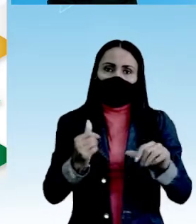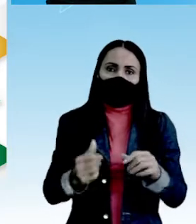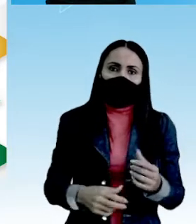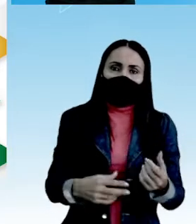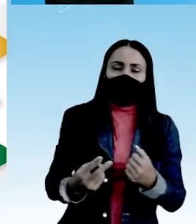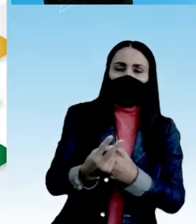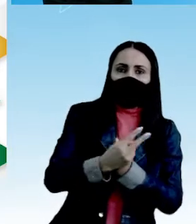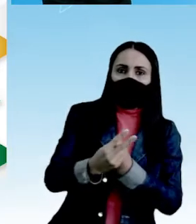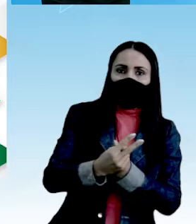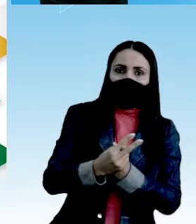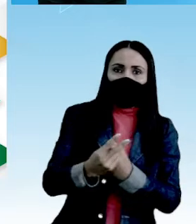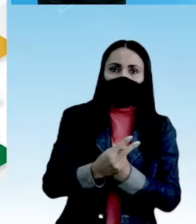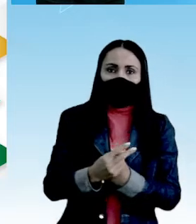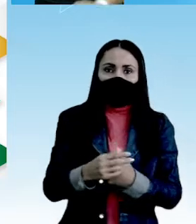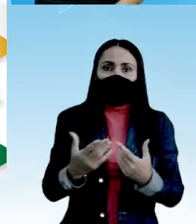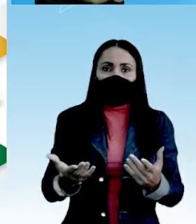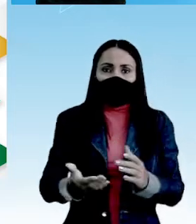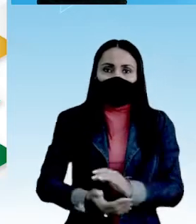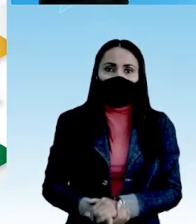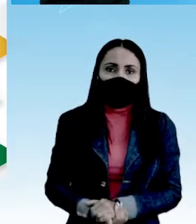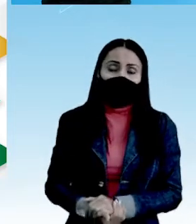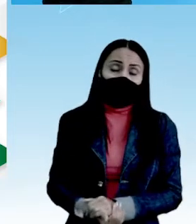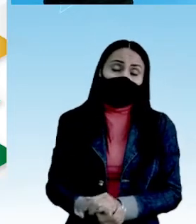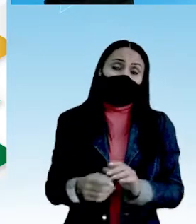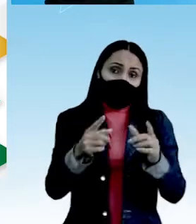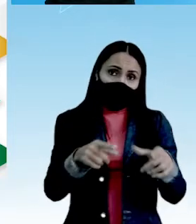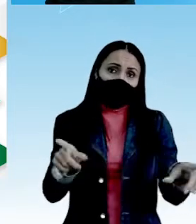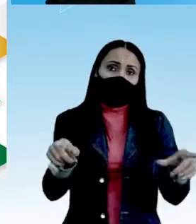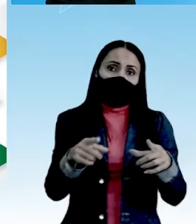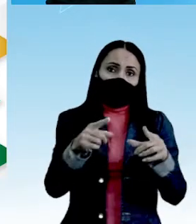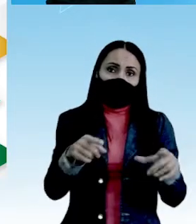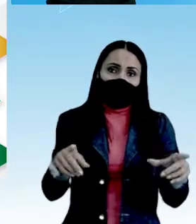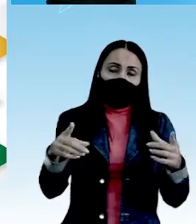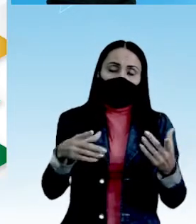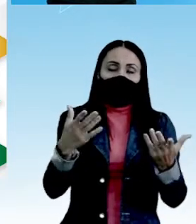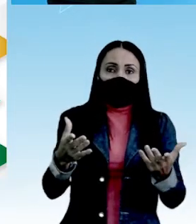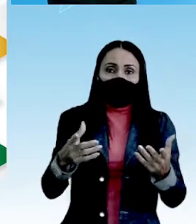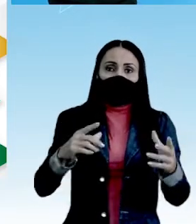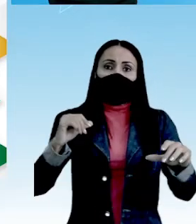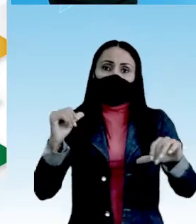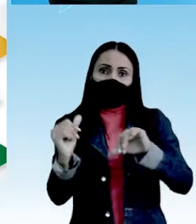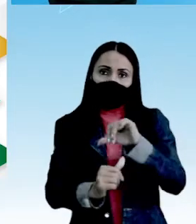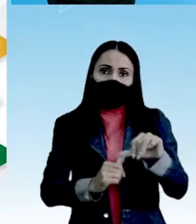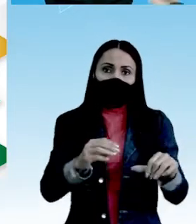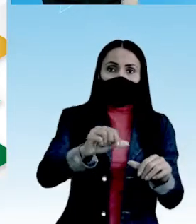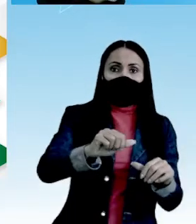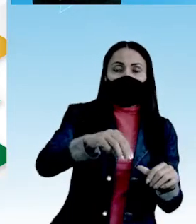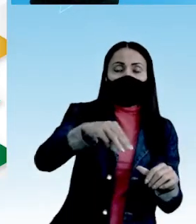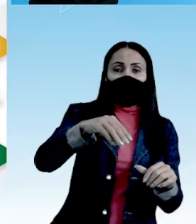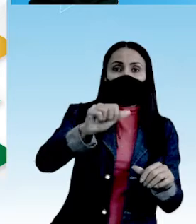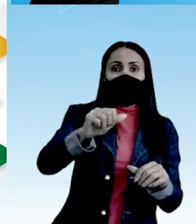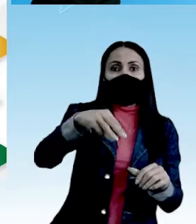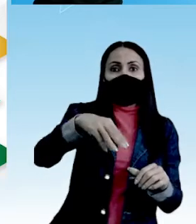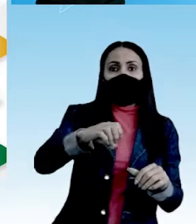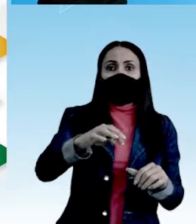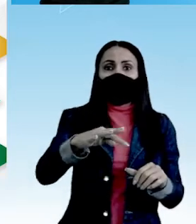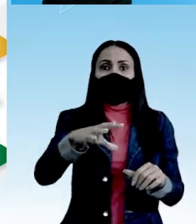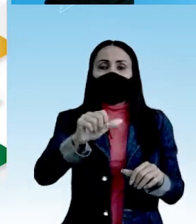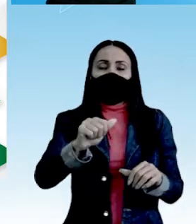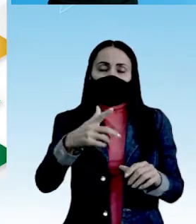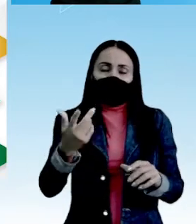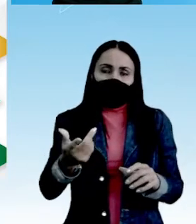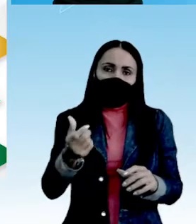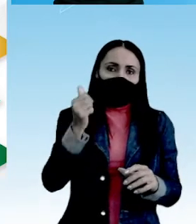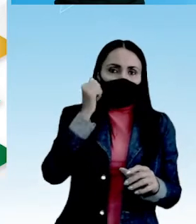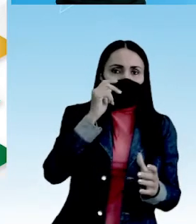cuidar. Que é Desconstruindo Amélia. É uma música que era Amélia, que era mulher de verdade. Amélia não tinha